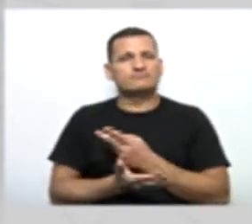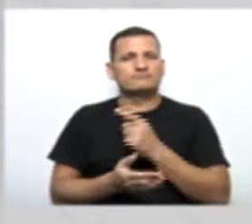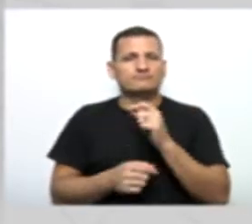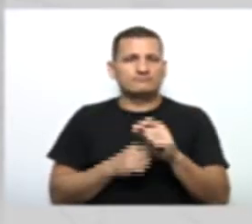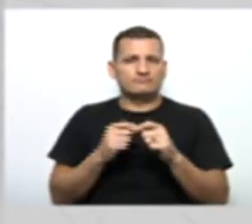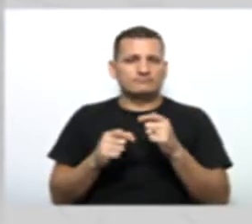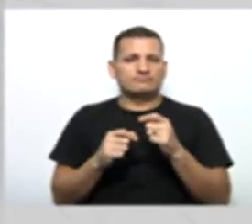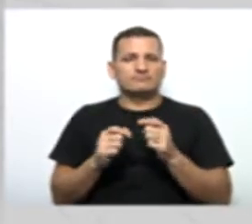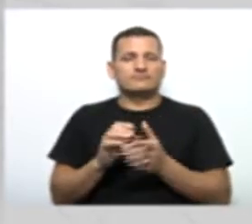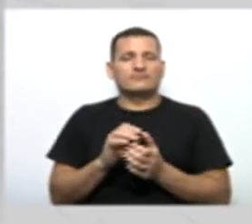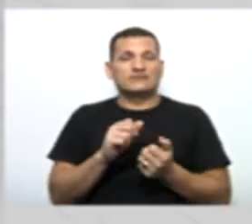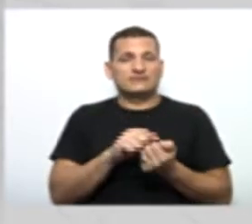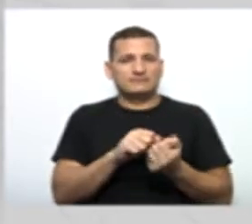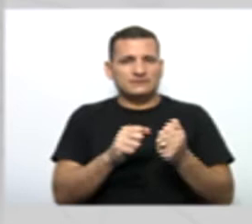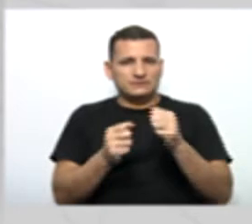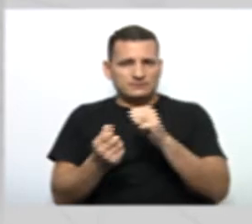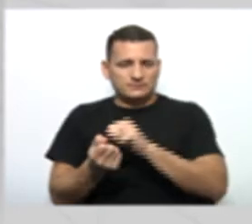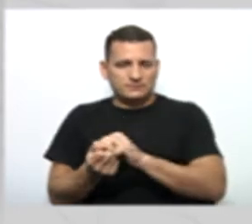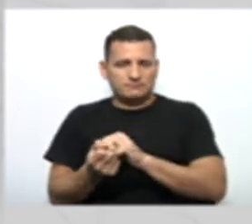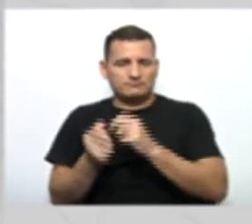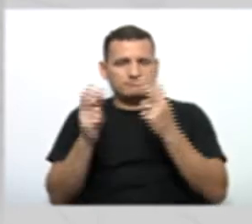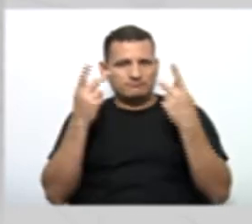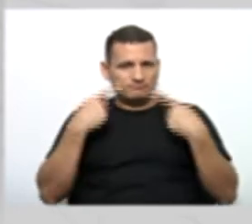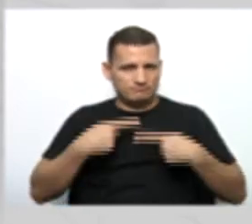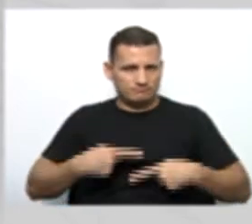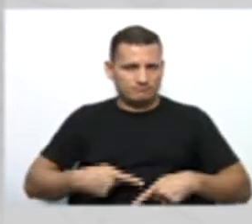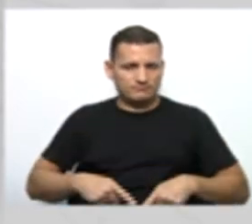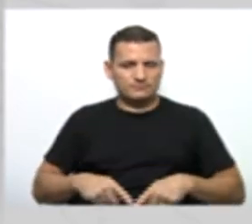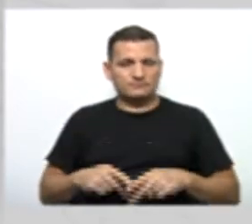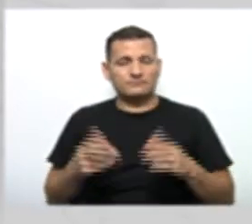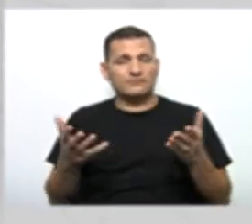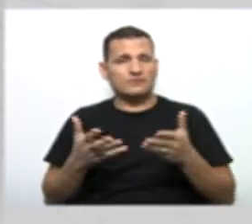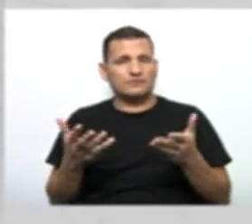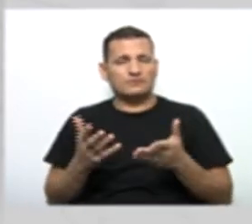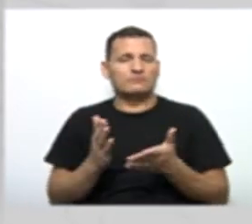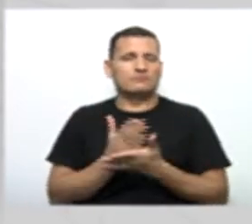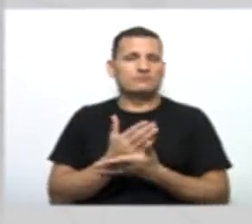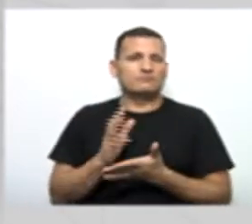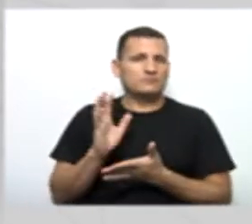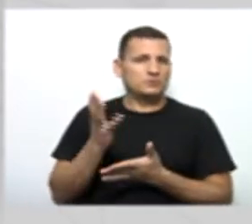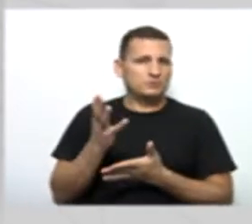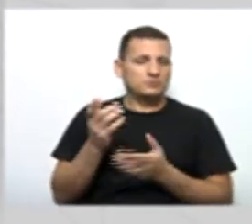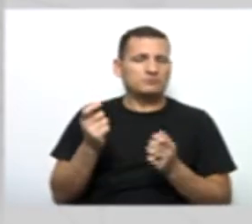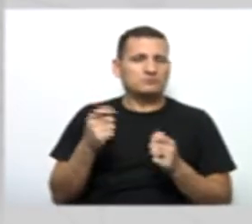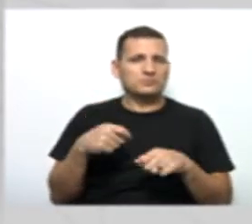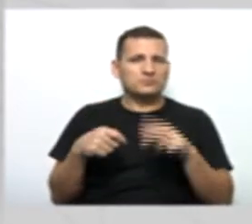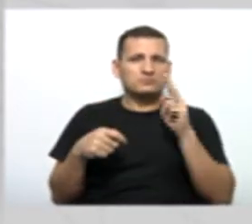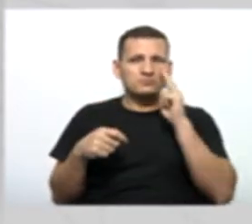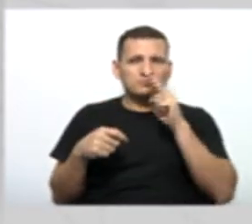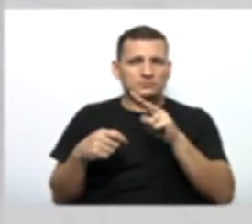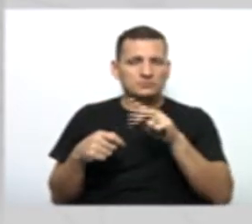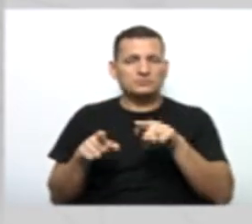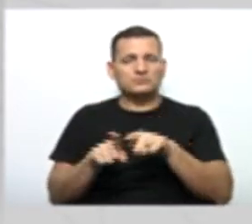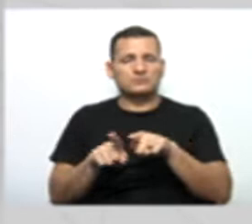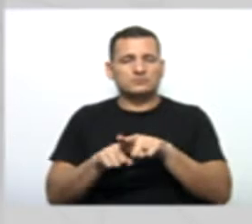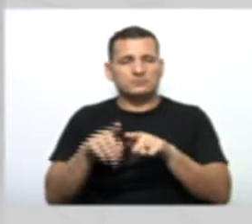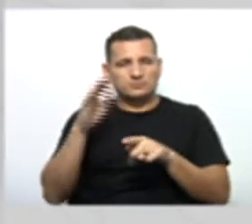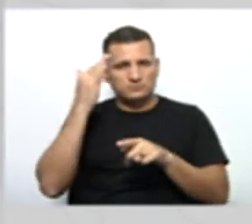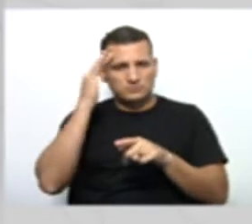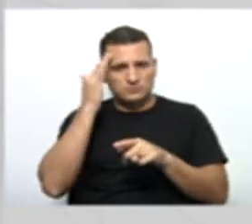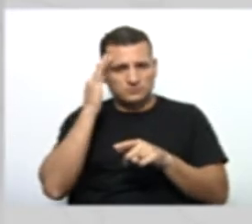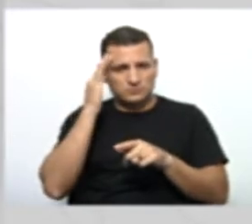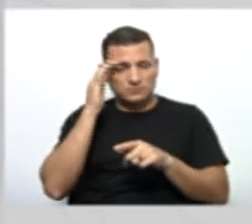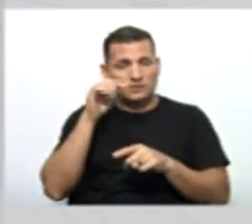do homem. Agora, alguns fenômenos podem ser vistos e até compreendidos. Nesse segundo estágio,